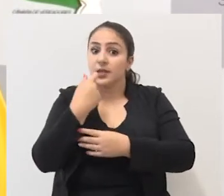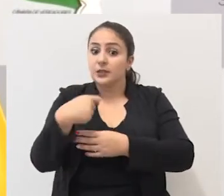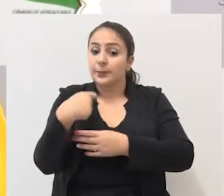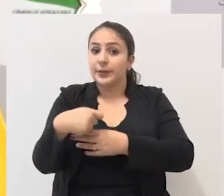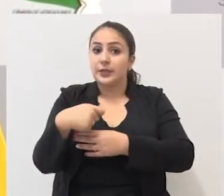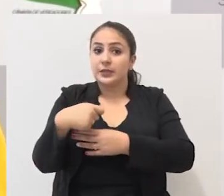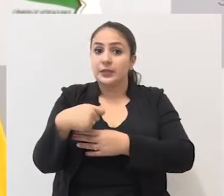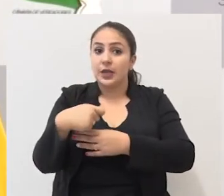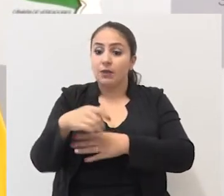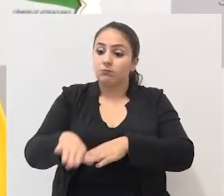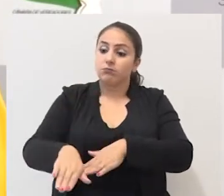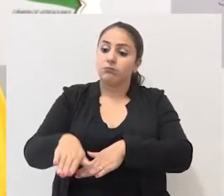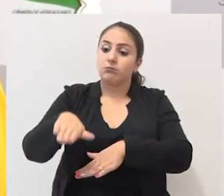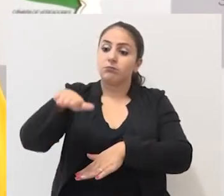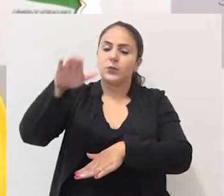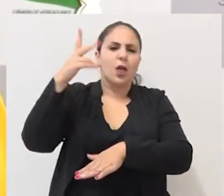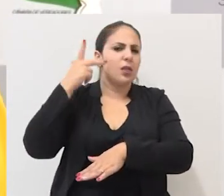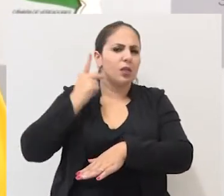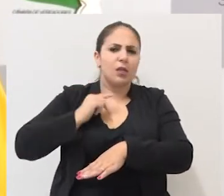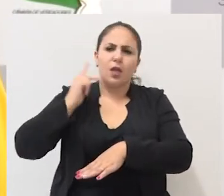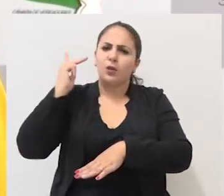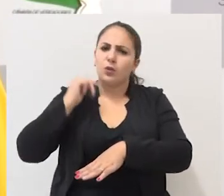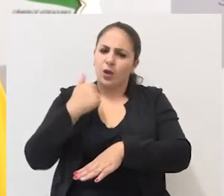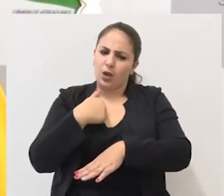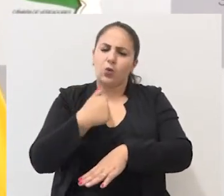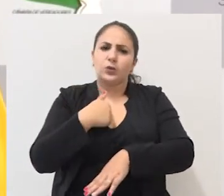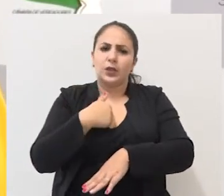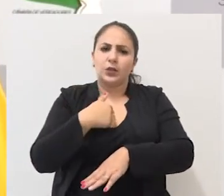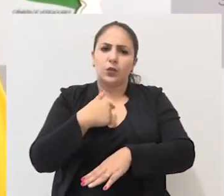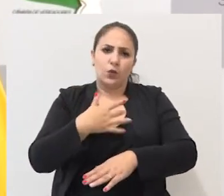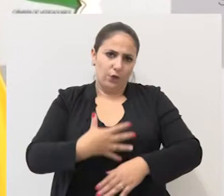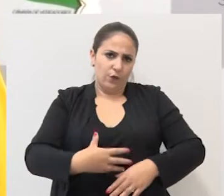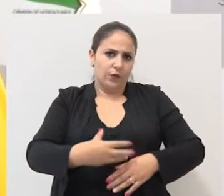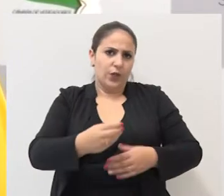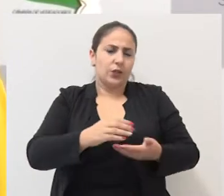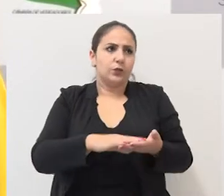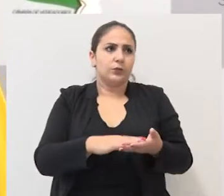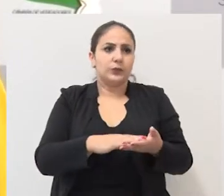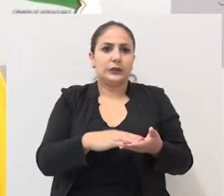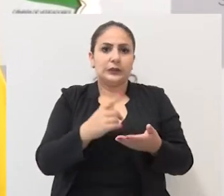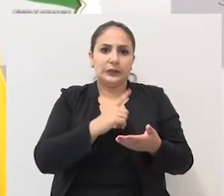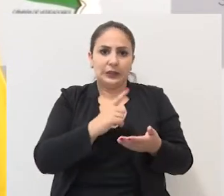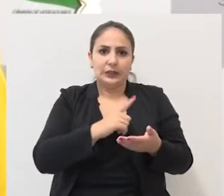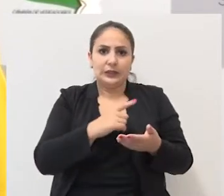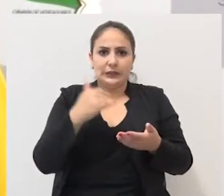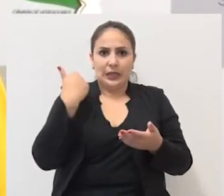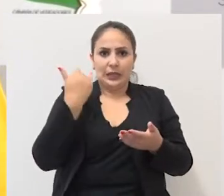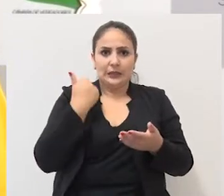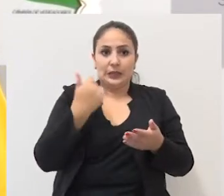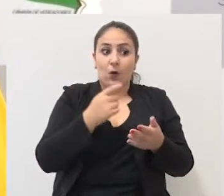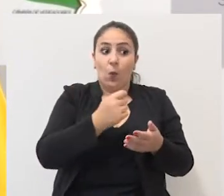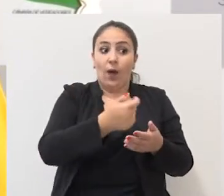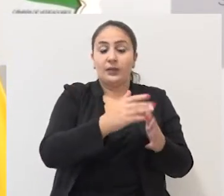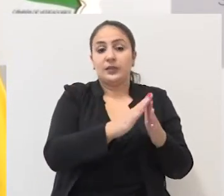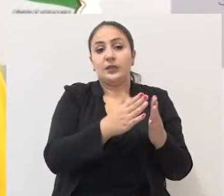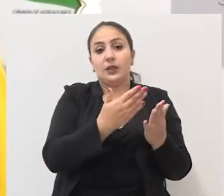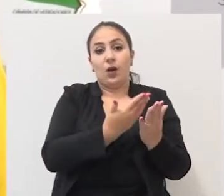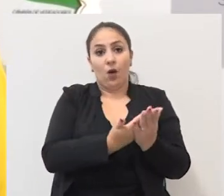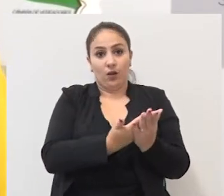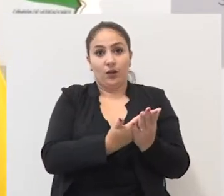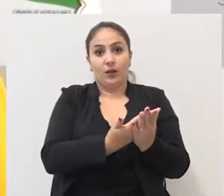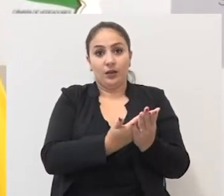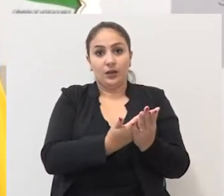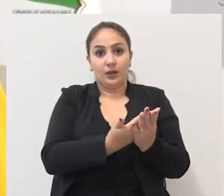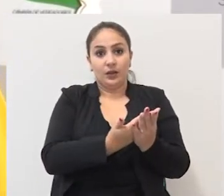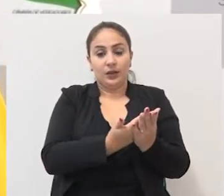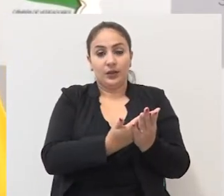deve crescer naturalmente. Tenho filhos, uma em idade tenra escolar, né? E acredito